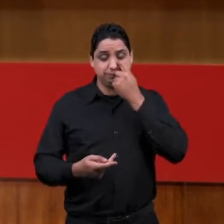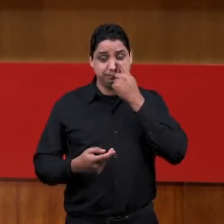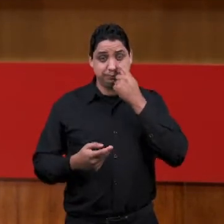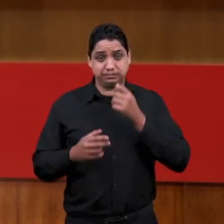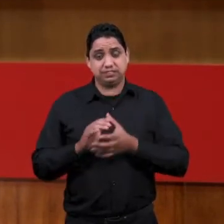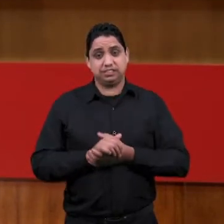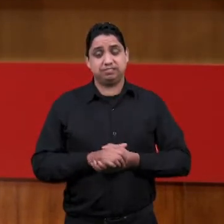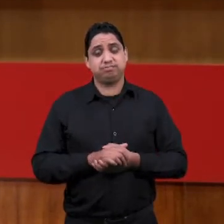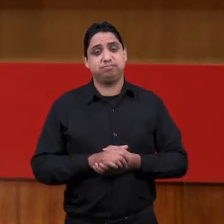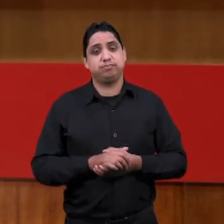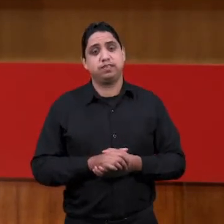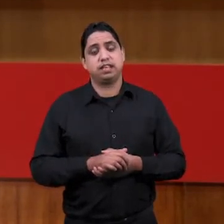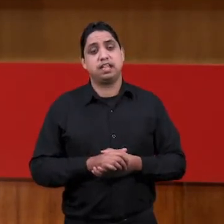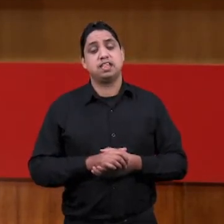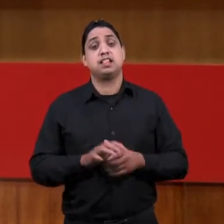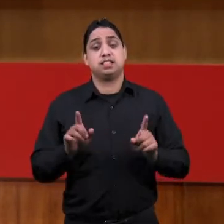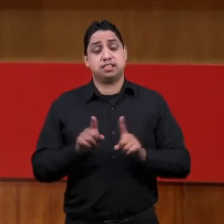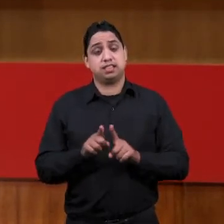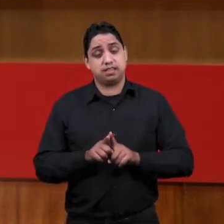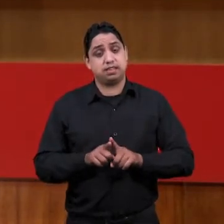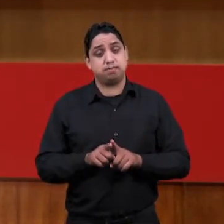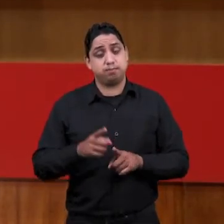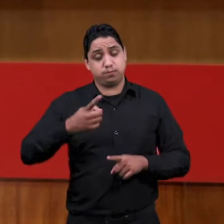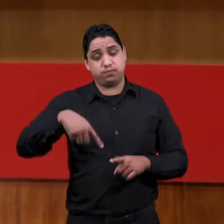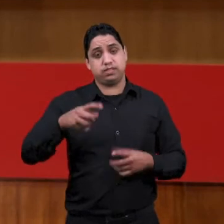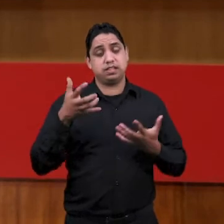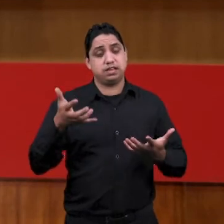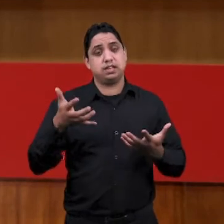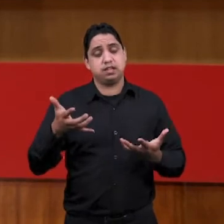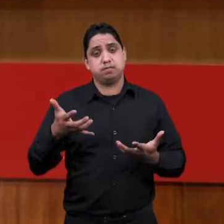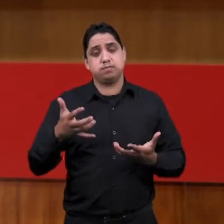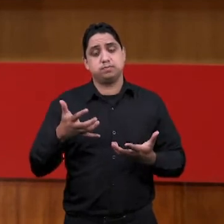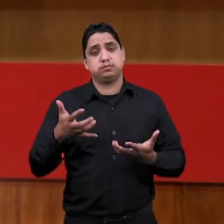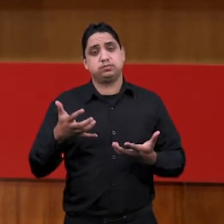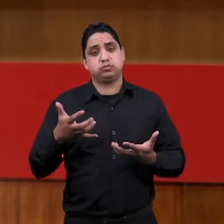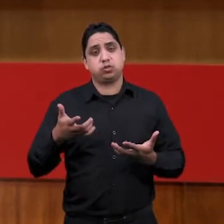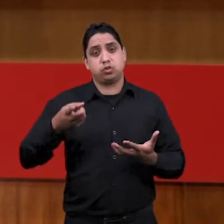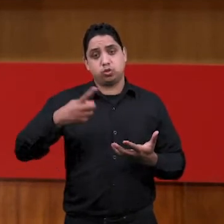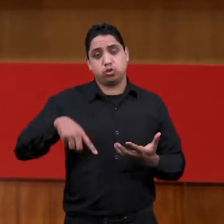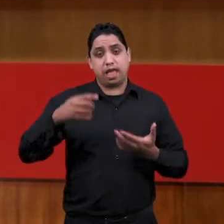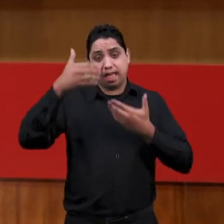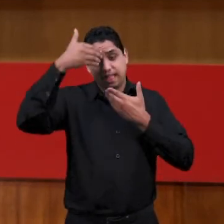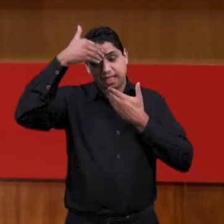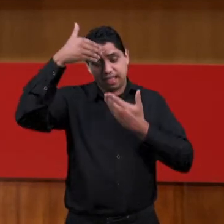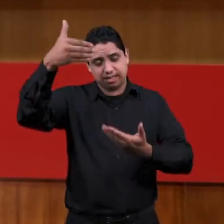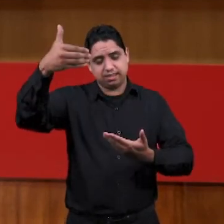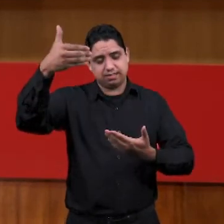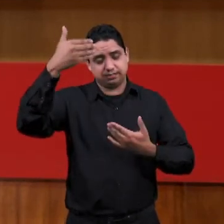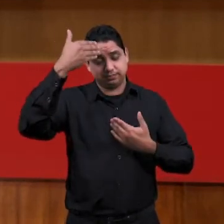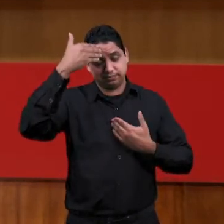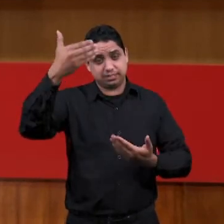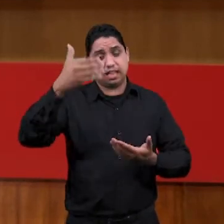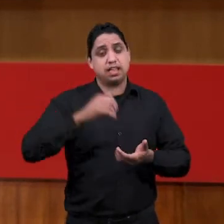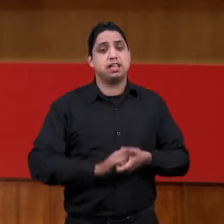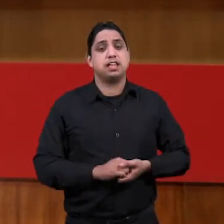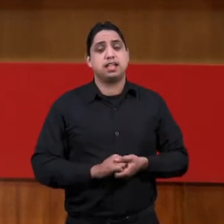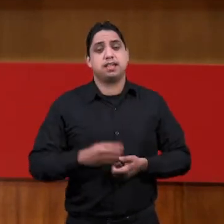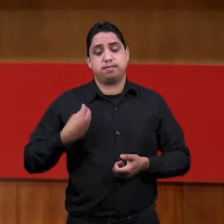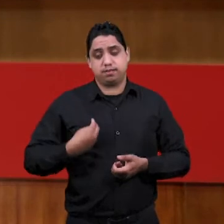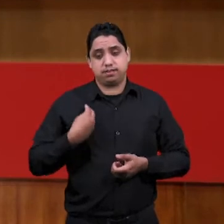conosco nesta programação e, inclusive, aqui queremos deixar o nosso agradecimento